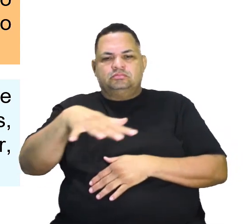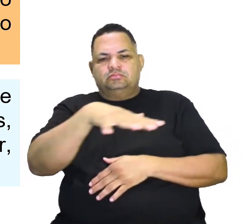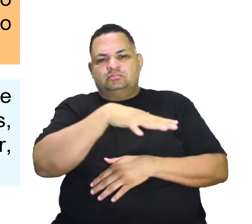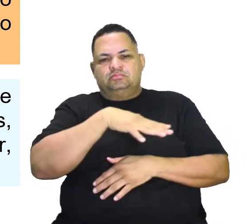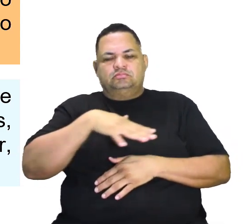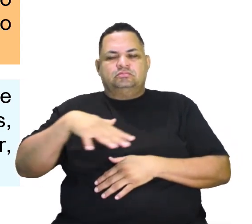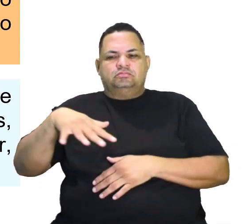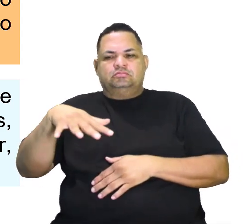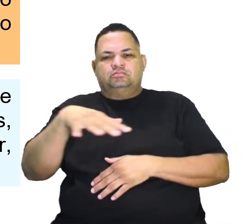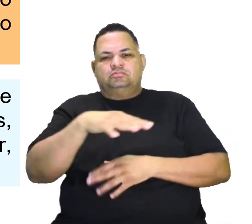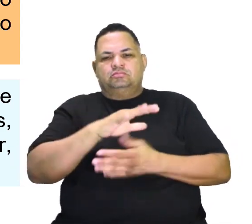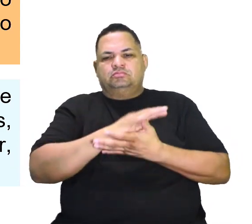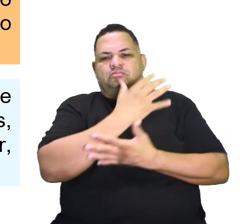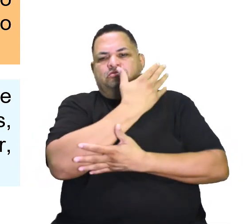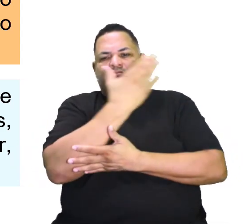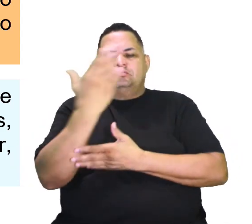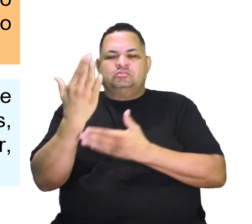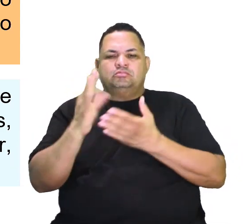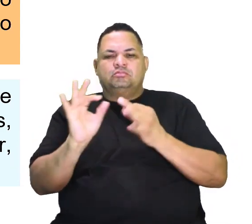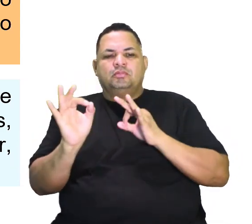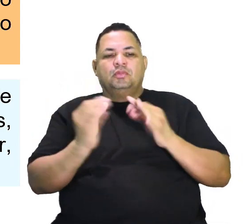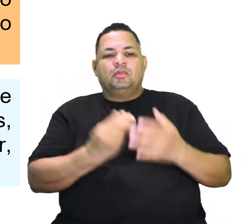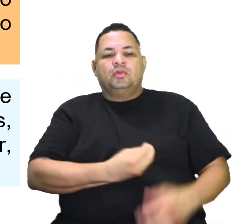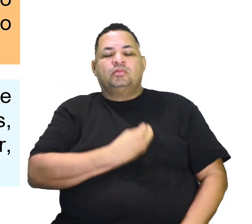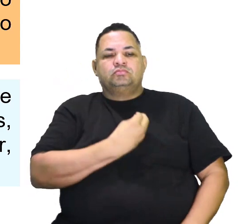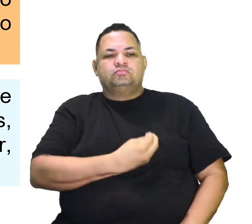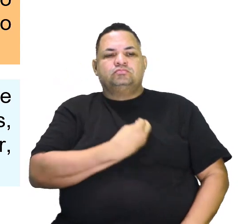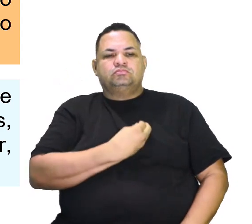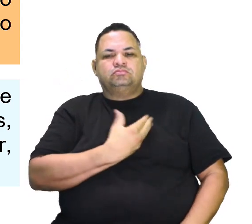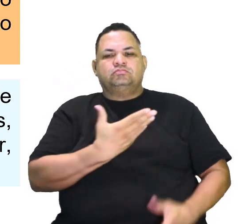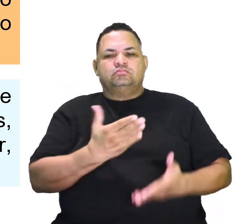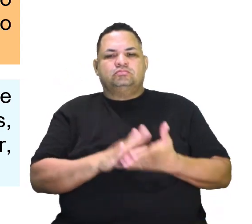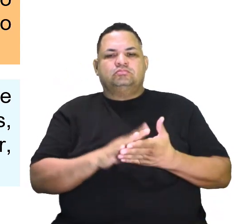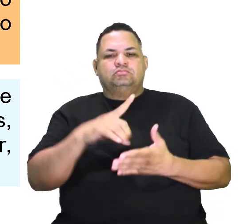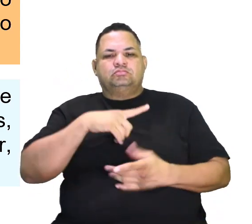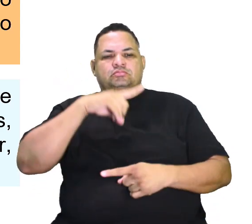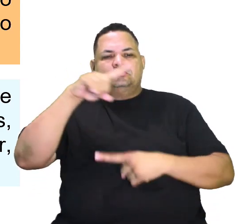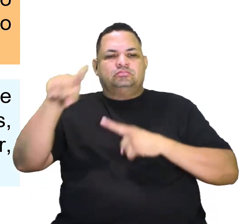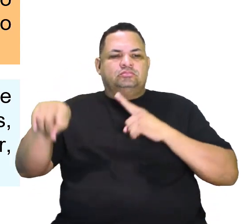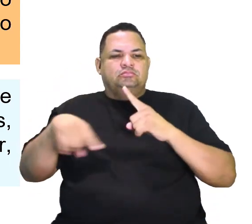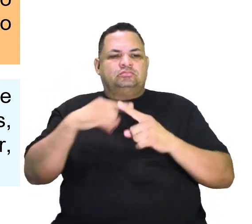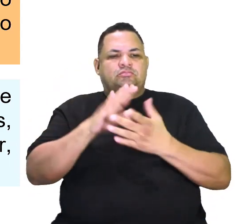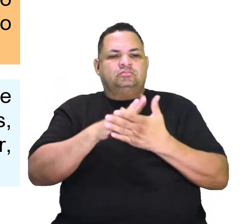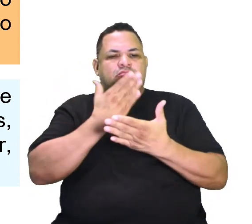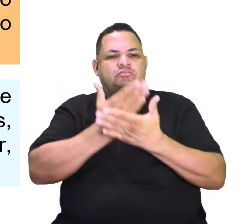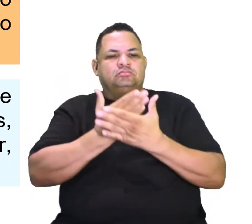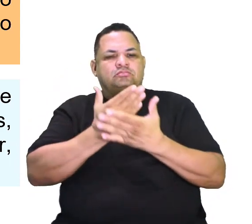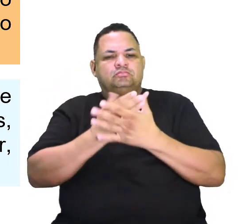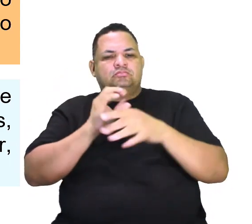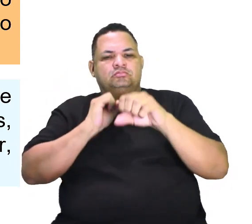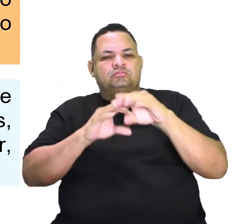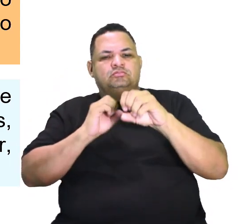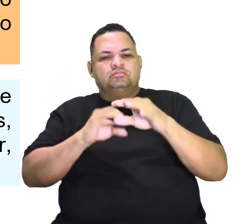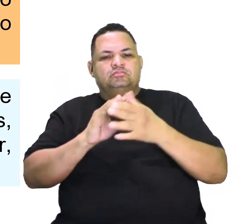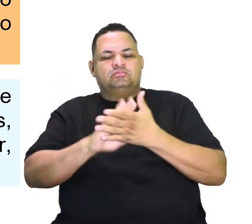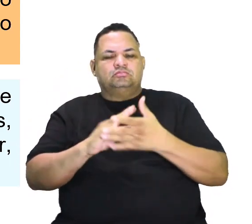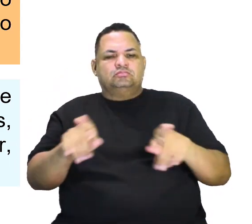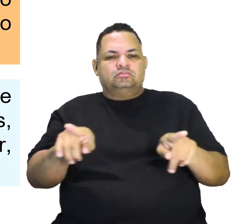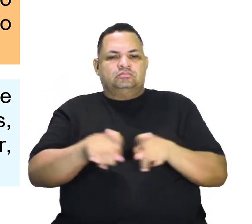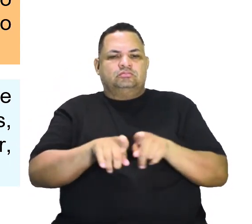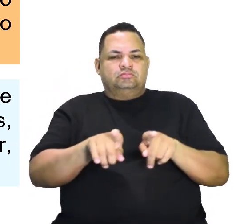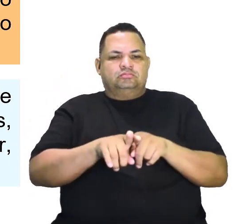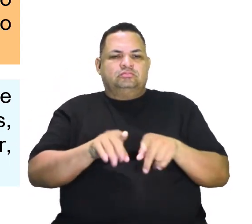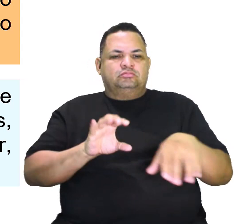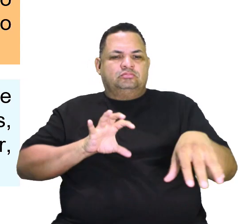e do seu meio ambiente, né, seu meio em que vive, tendo em vista o estudo, também a educação, que é